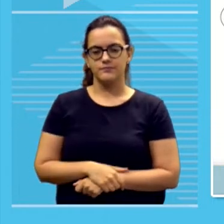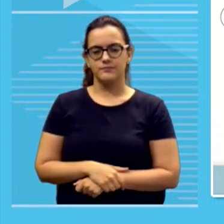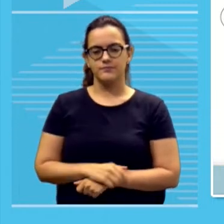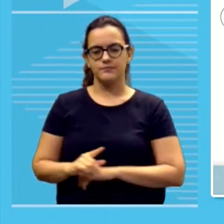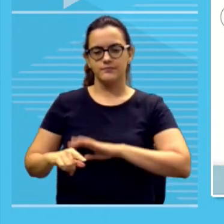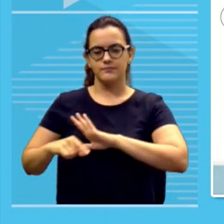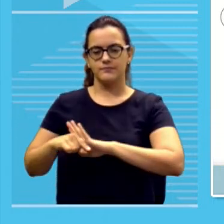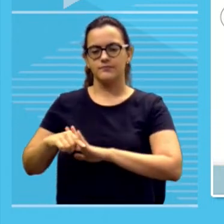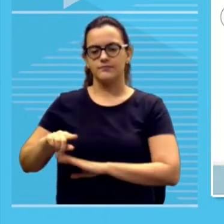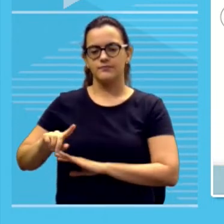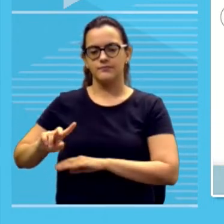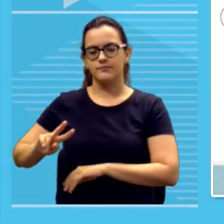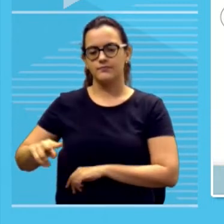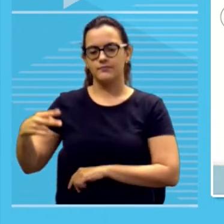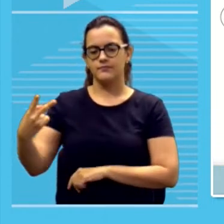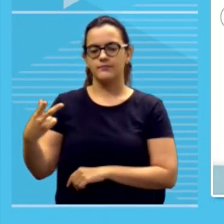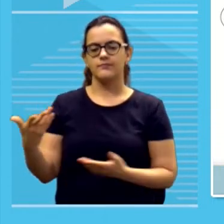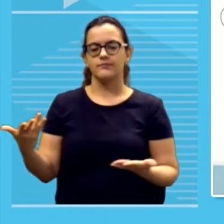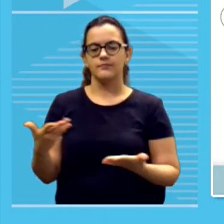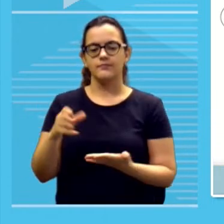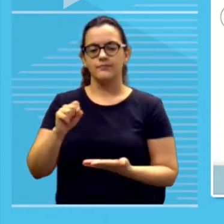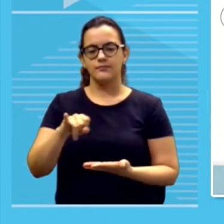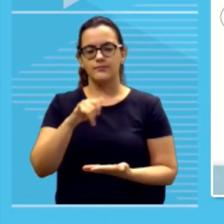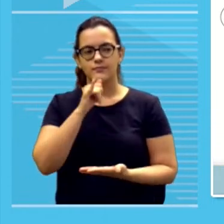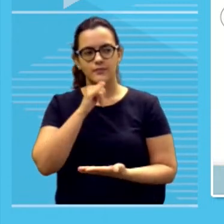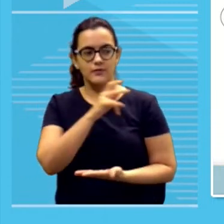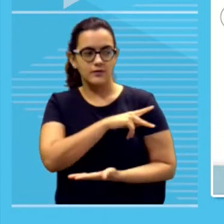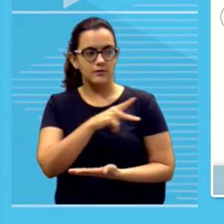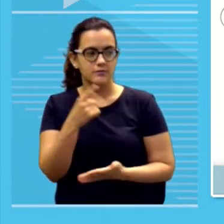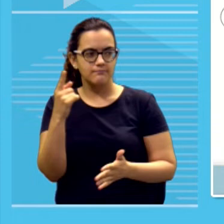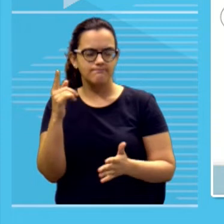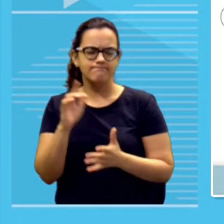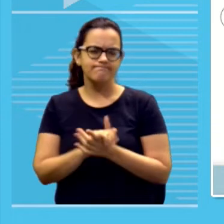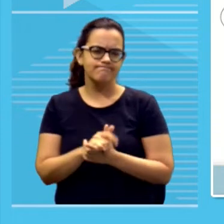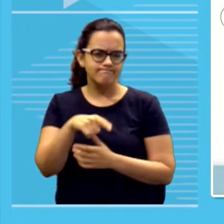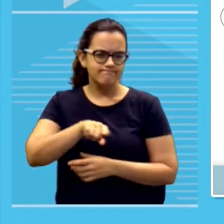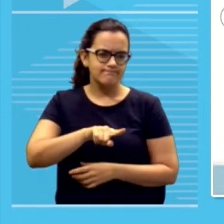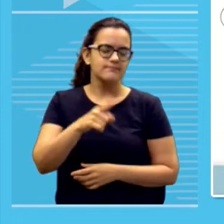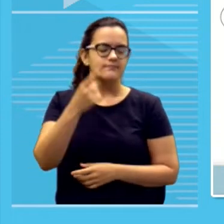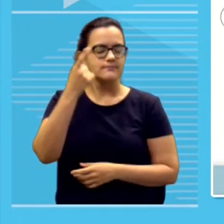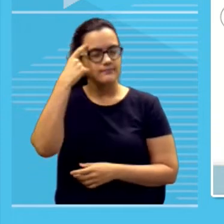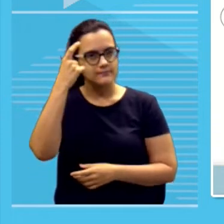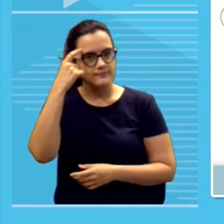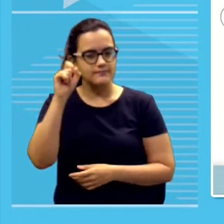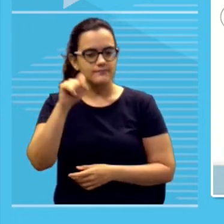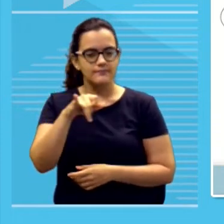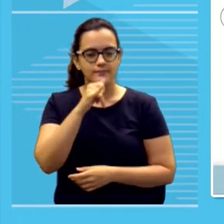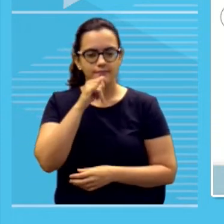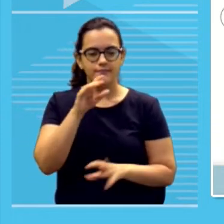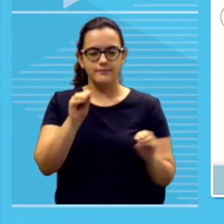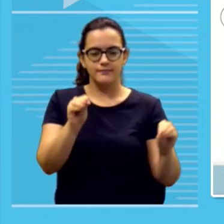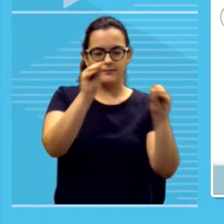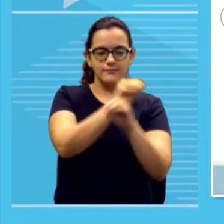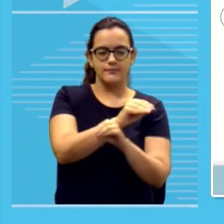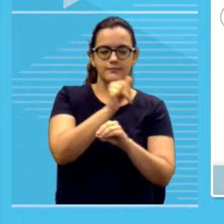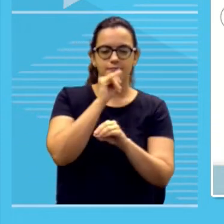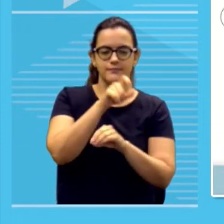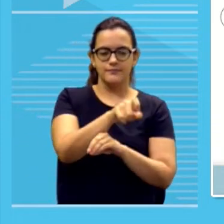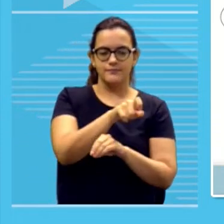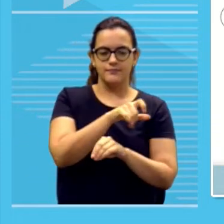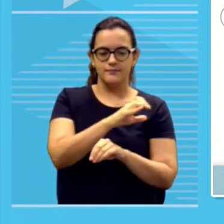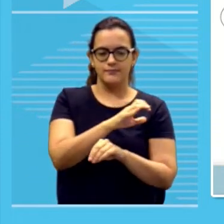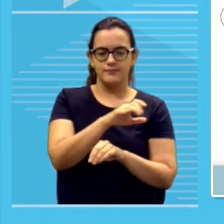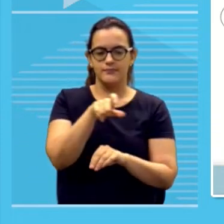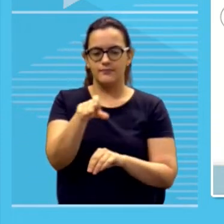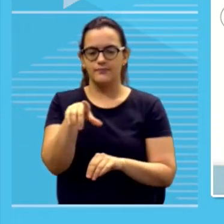uma coisa professor se eu trocar Essa ordem aí que eu fico nervoso se eu botox do C menos o x do